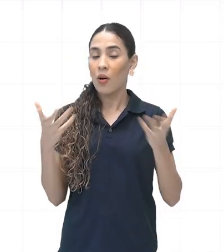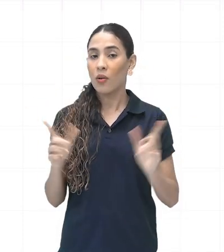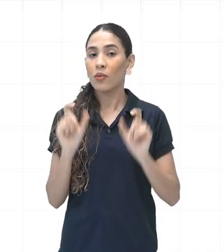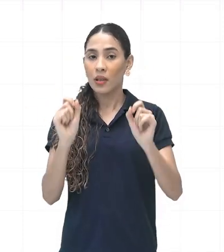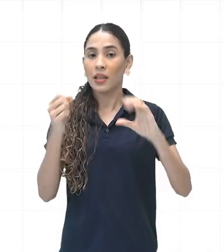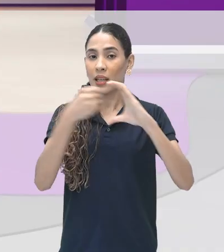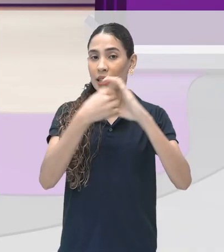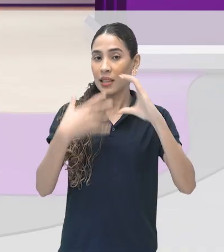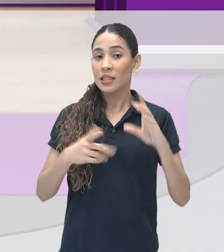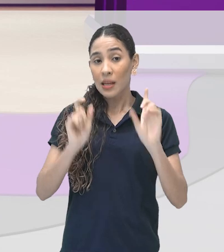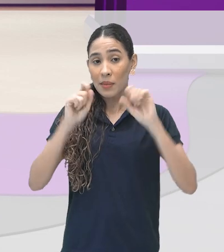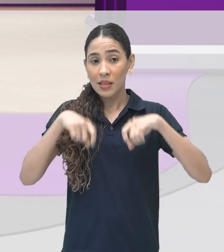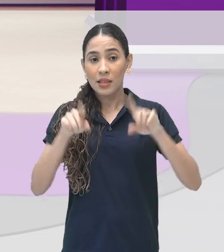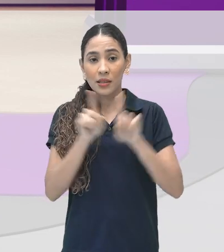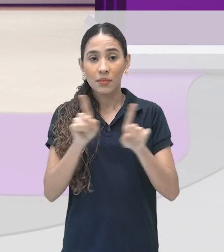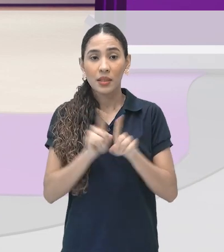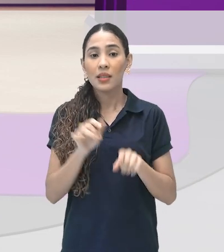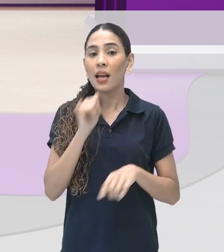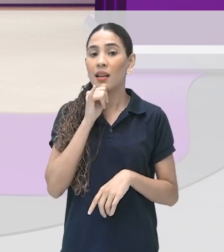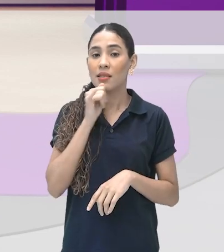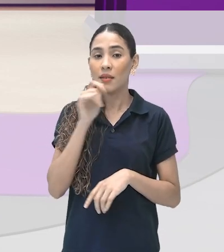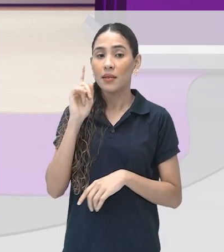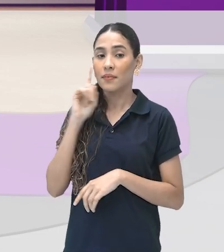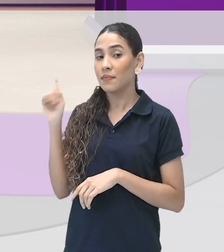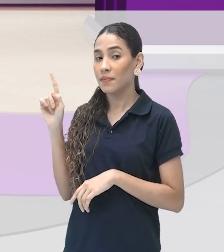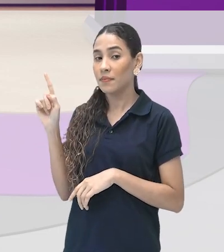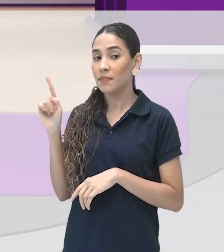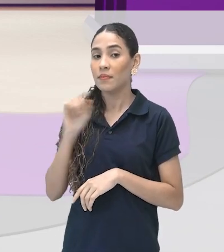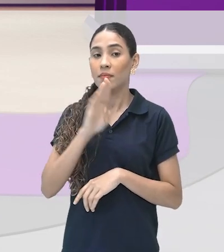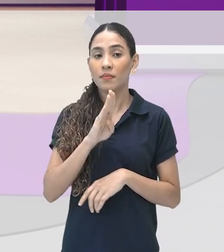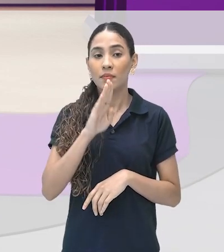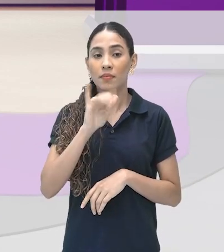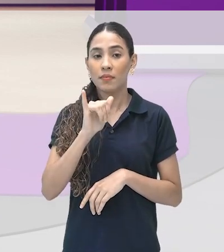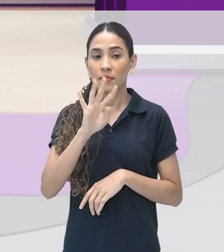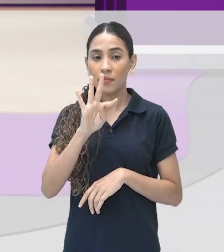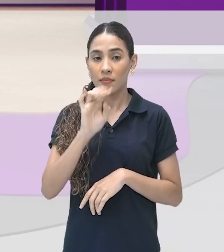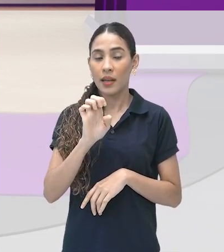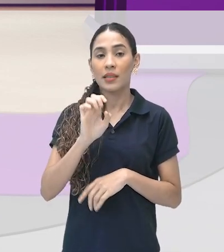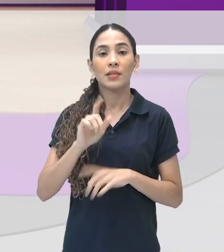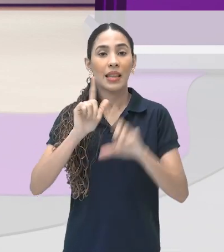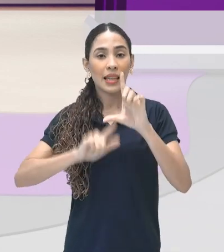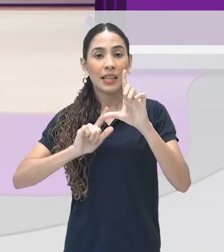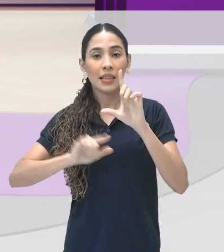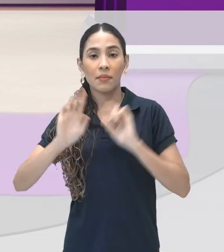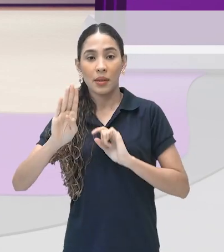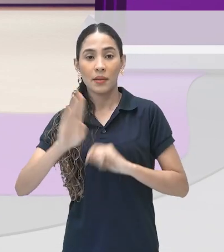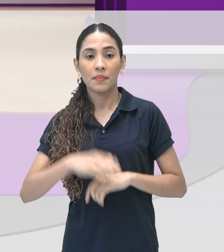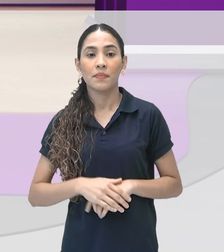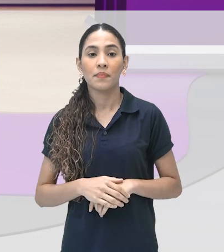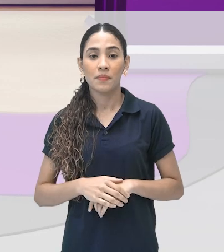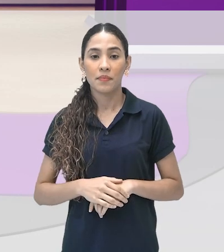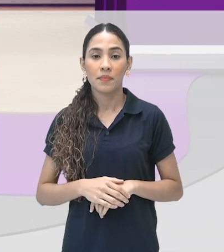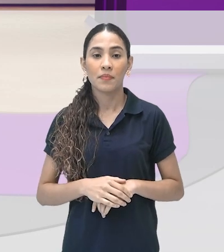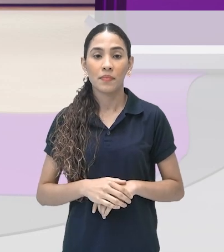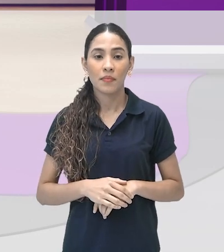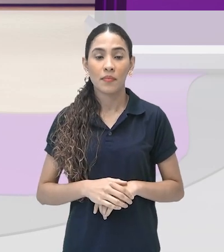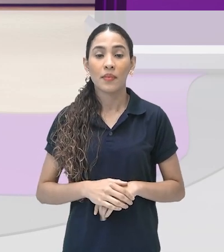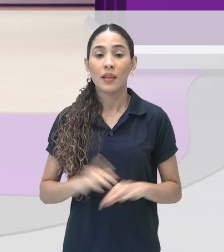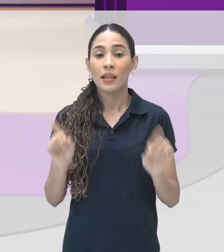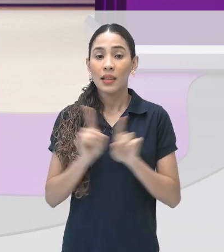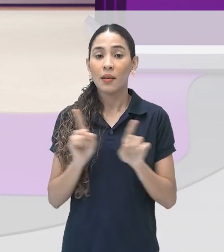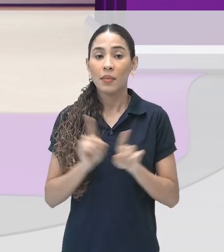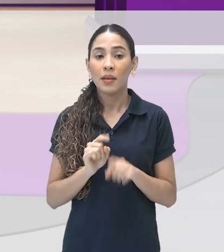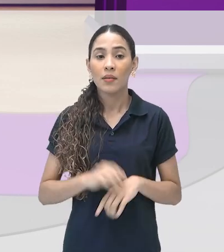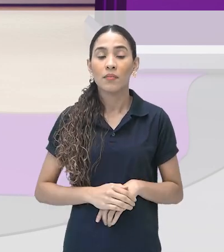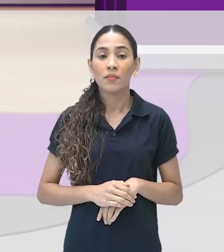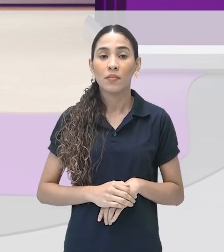devidas capacidades. Olha lá, nós temos então o byte, entre parênteses o B maiúsculo, e